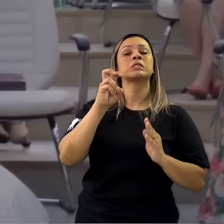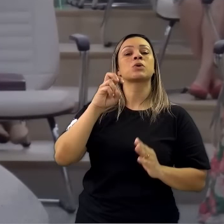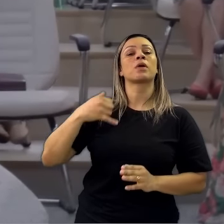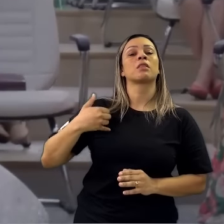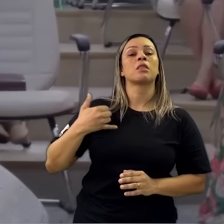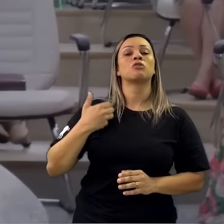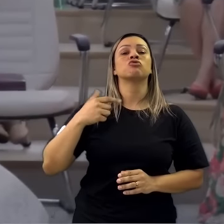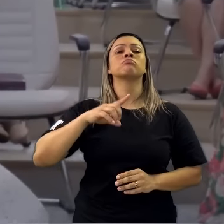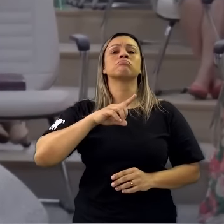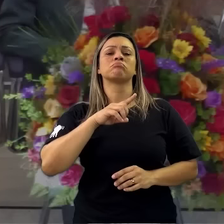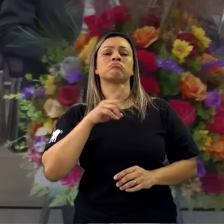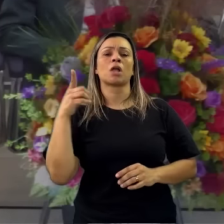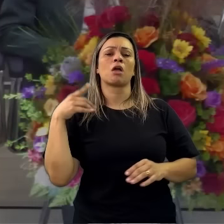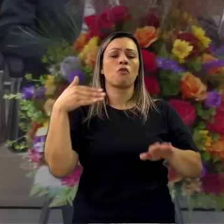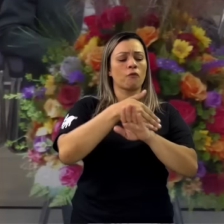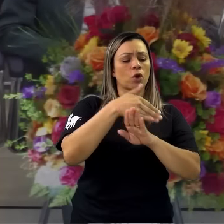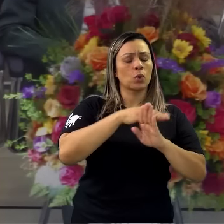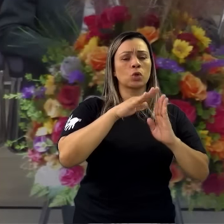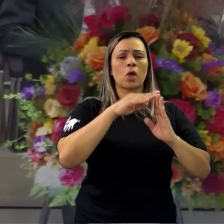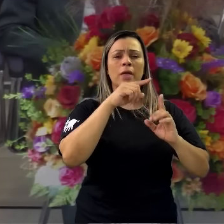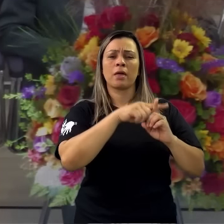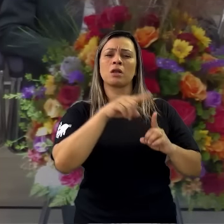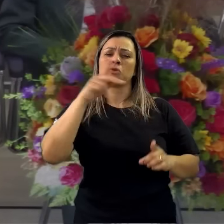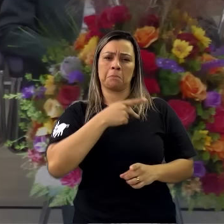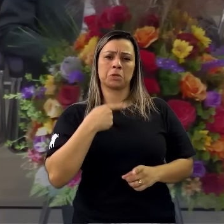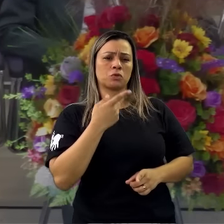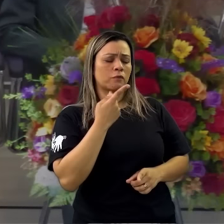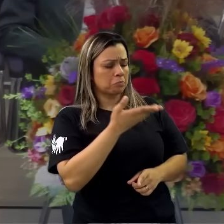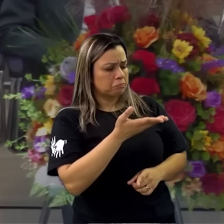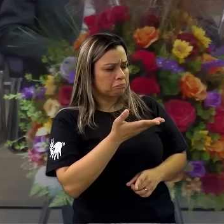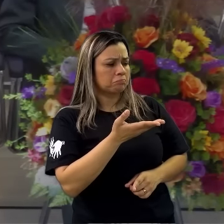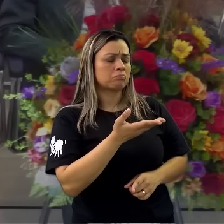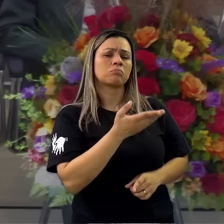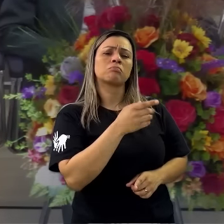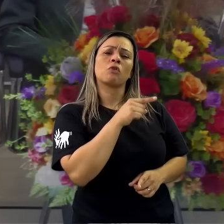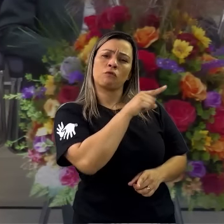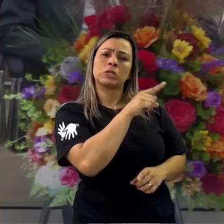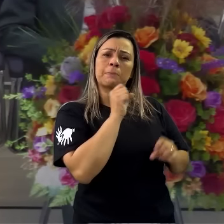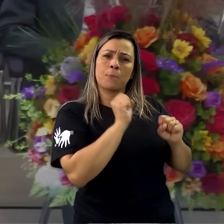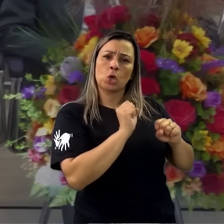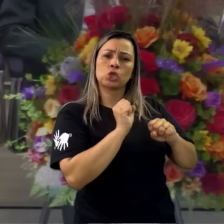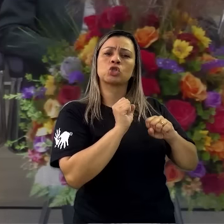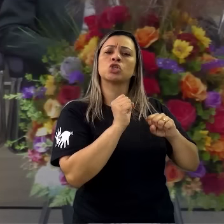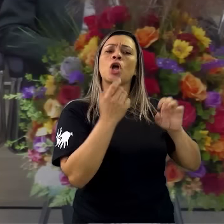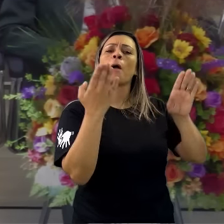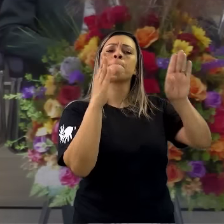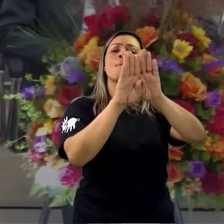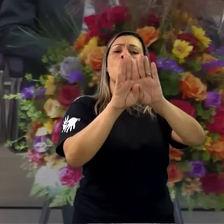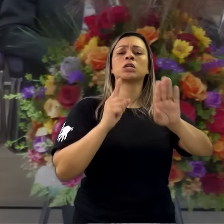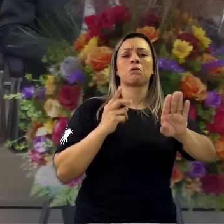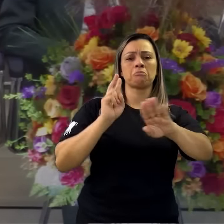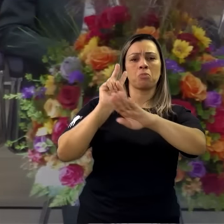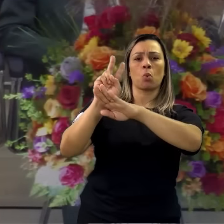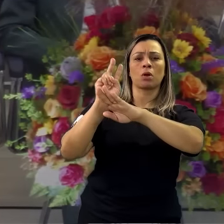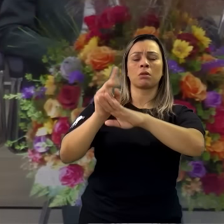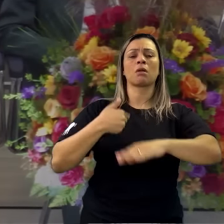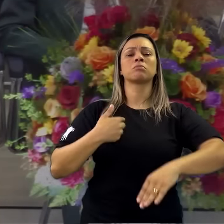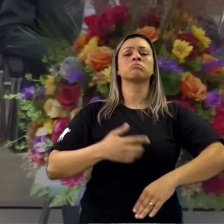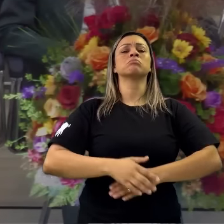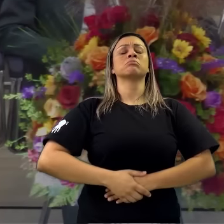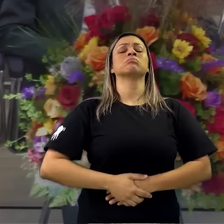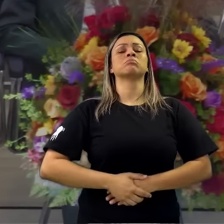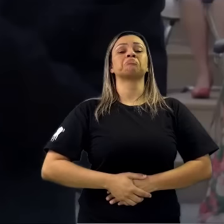falou irmão Joaquim de semana tem poucas pessoas na igreja principalmente o homem o senhor pode ficar na porta tomando conta da porta posso ficou de pé na porta